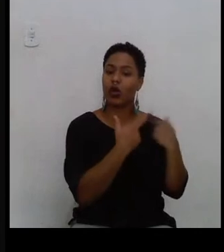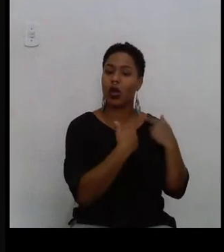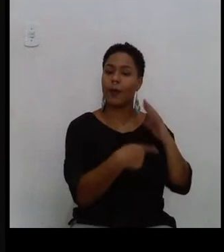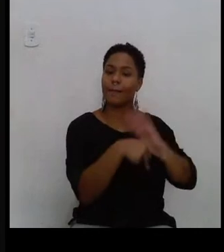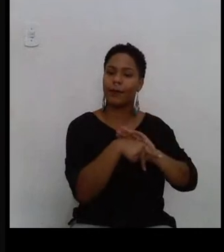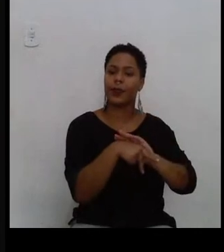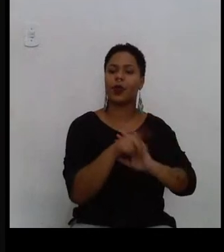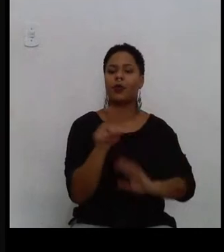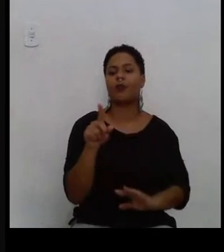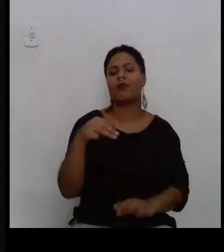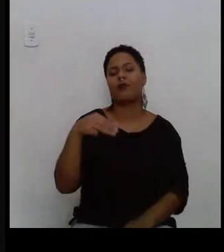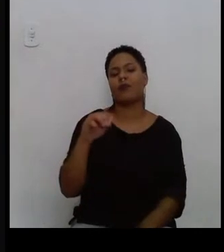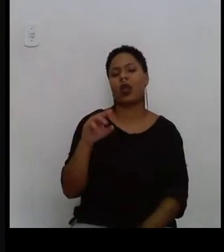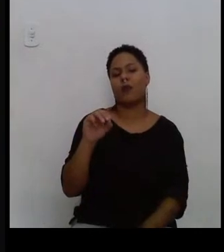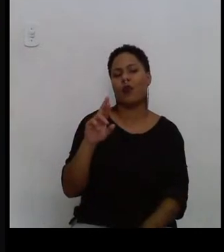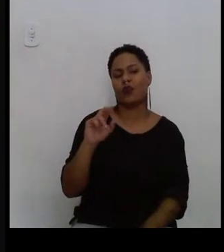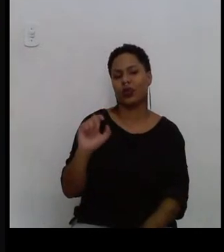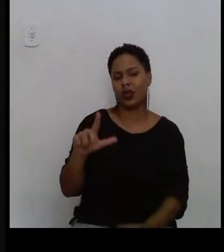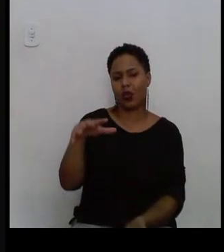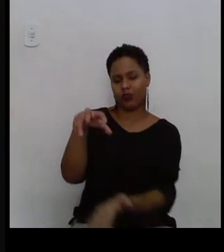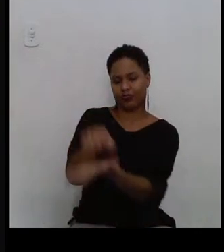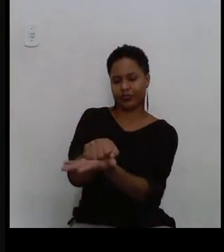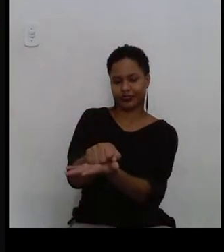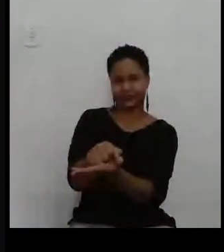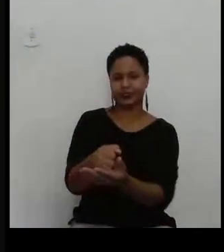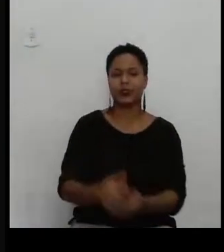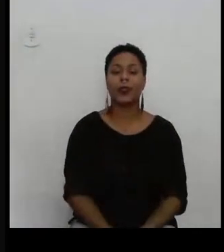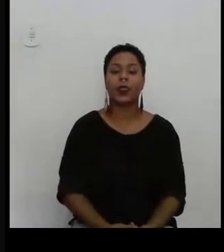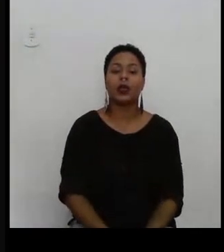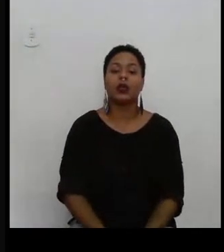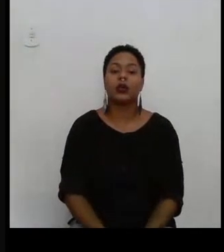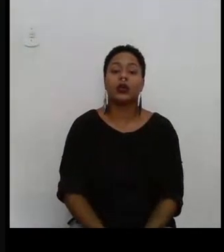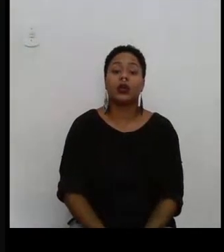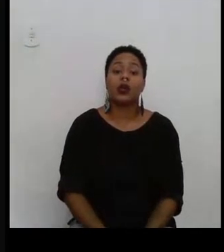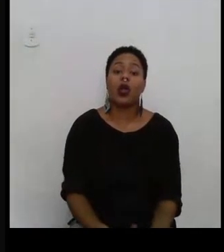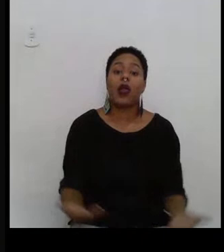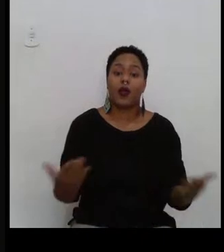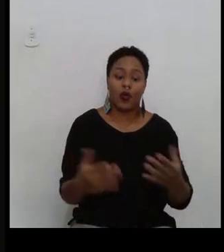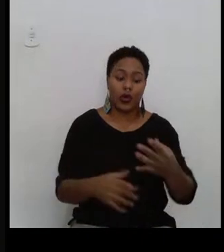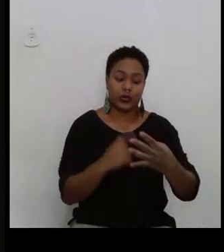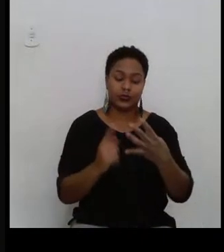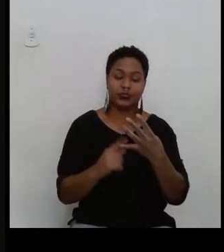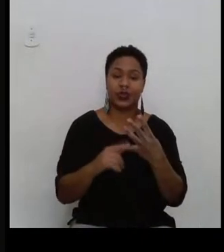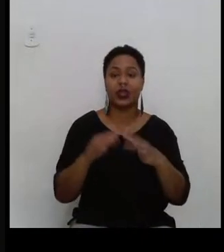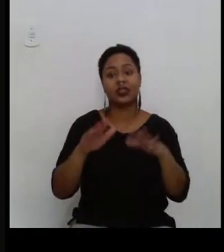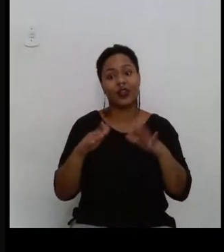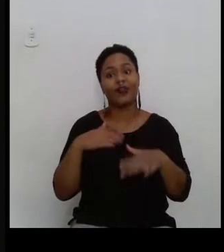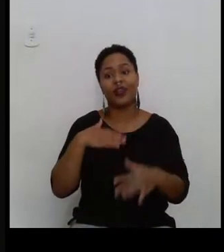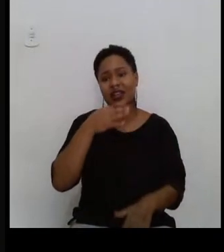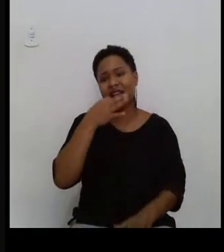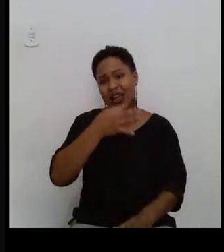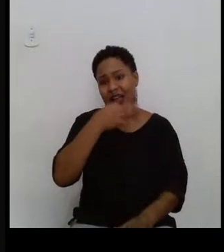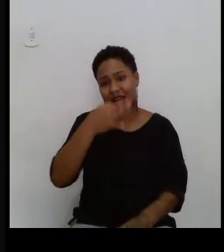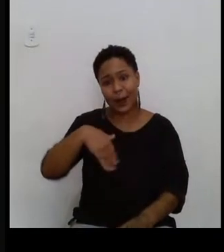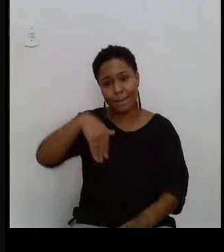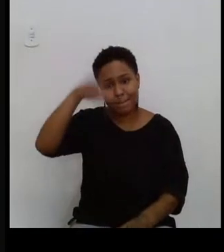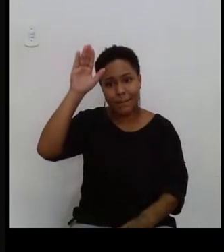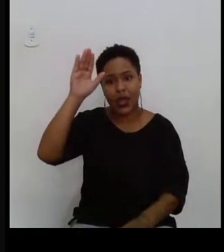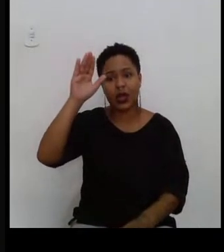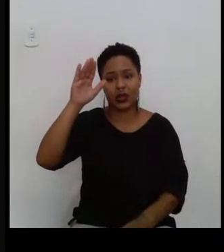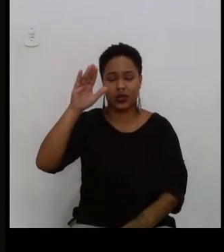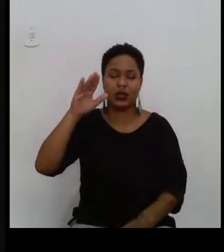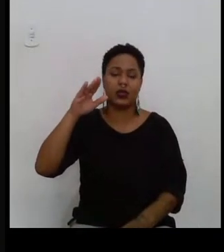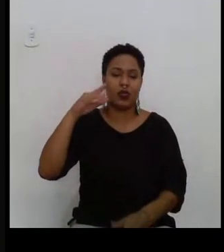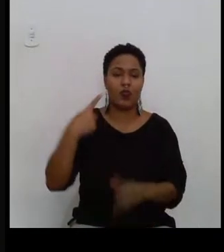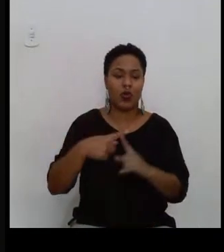E isto é a última ponto é que está sendo mal crítico porque ele vai valer é que esta cinco quadras eu vou